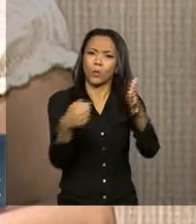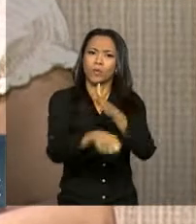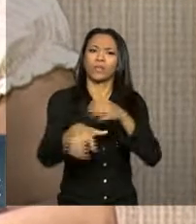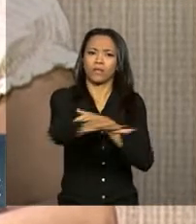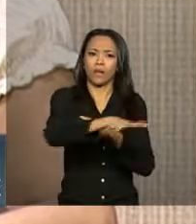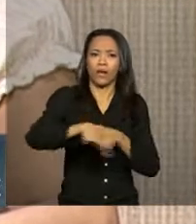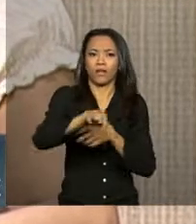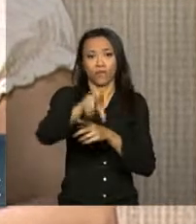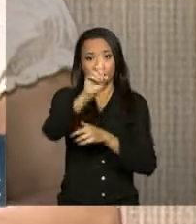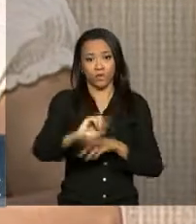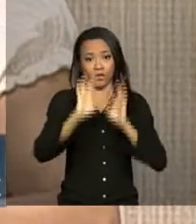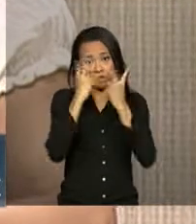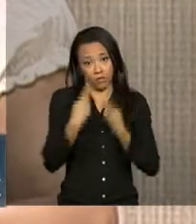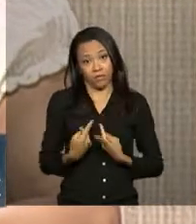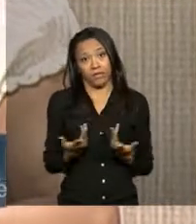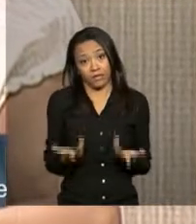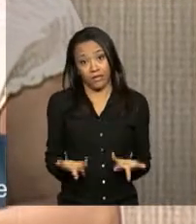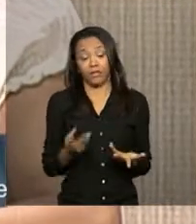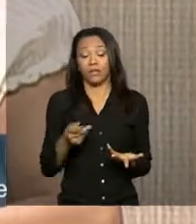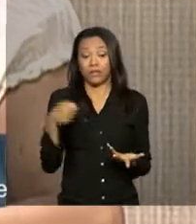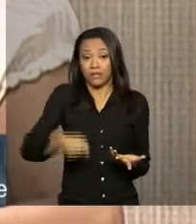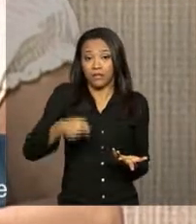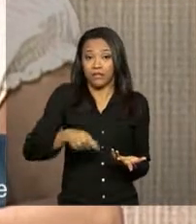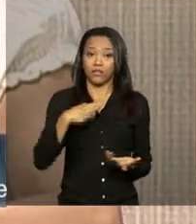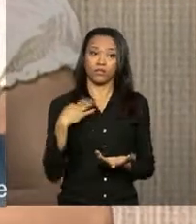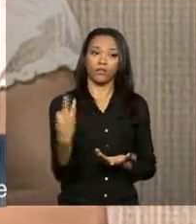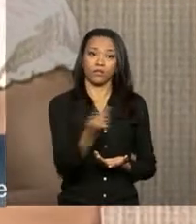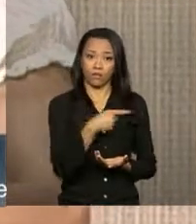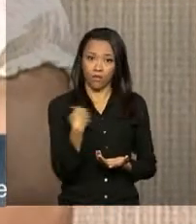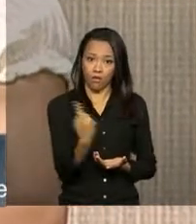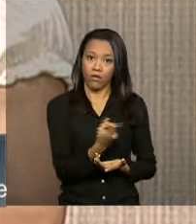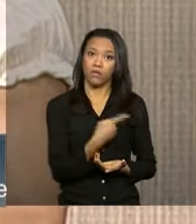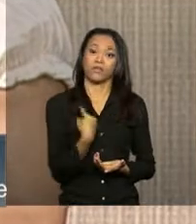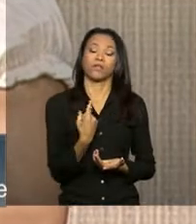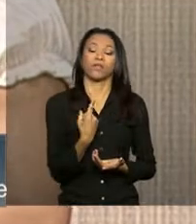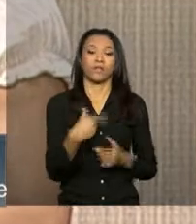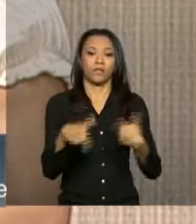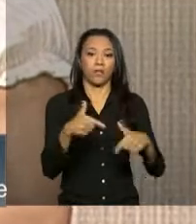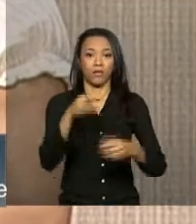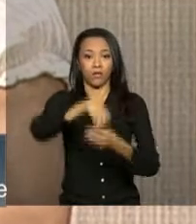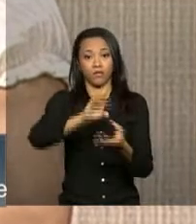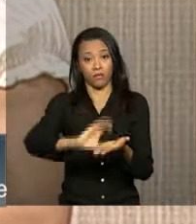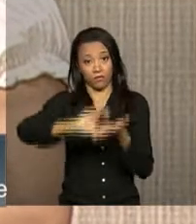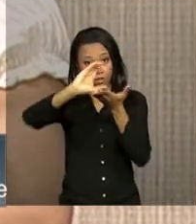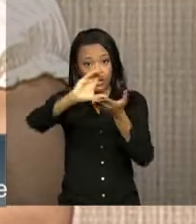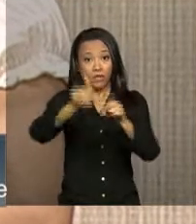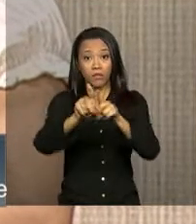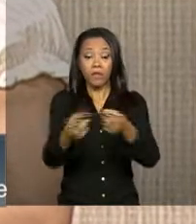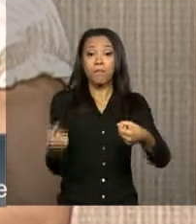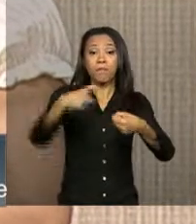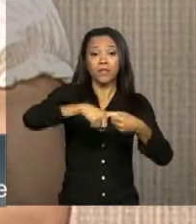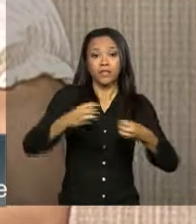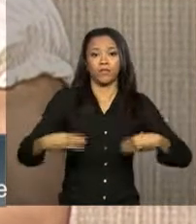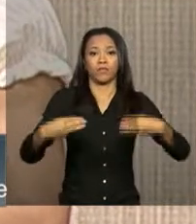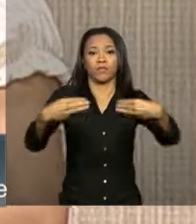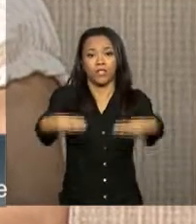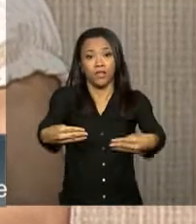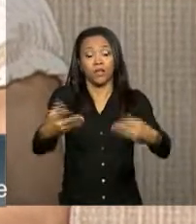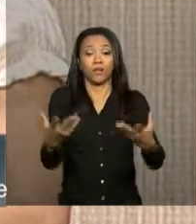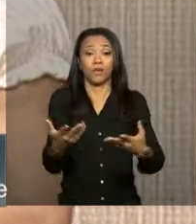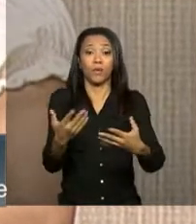nem se exige de todos nós do conselho também dos ministérios uma proteção